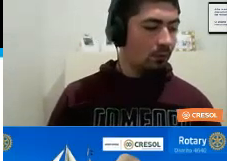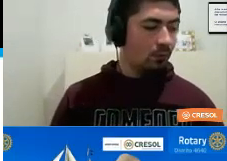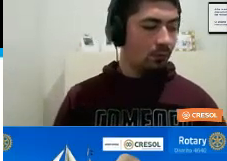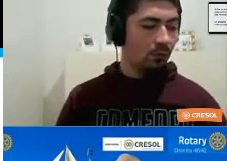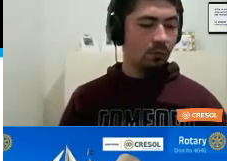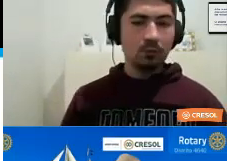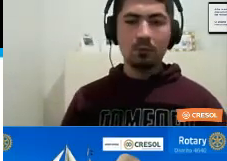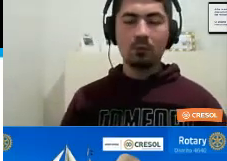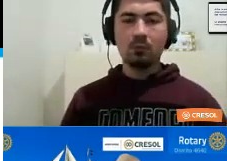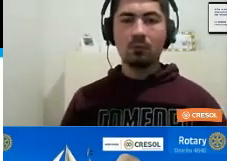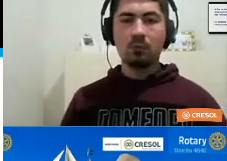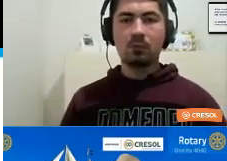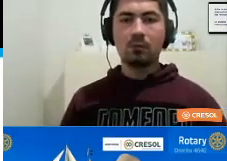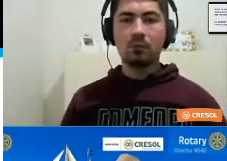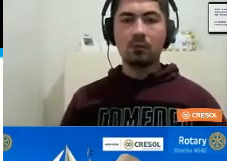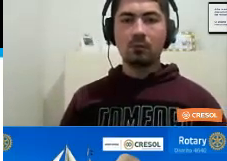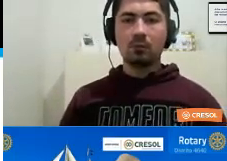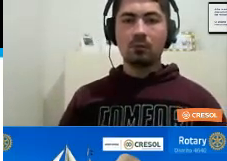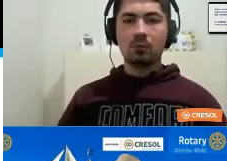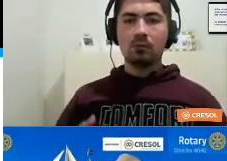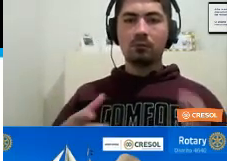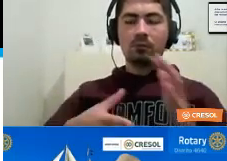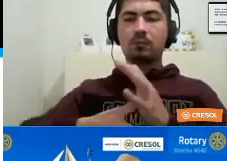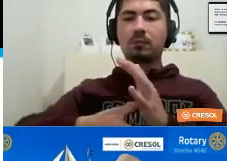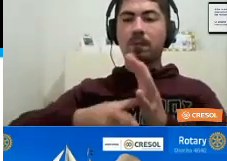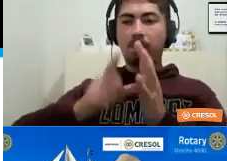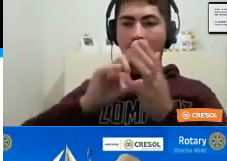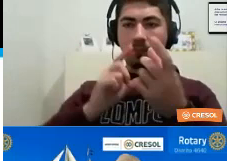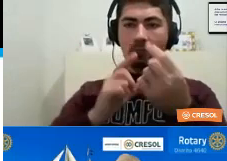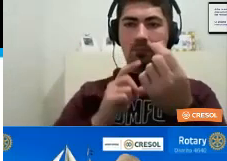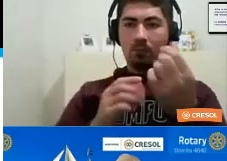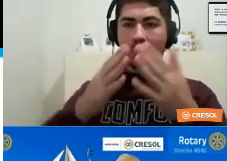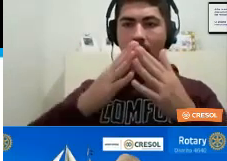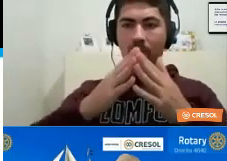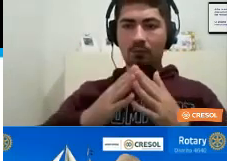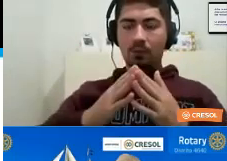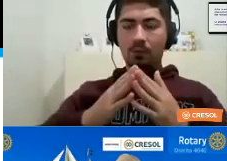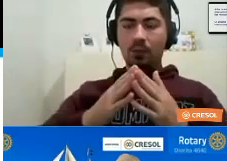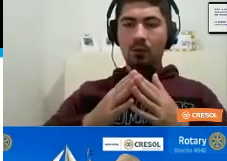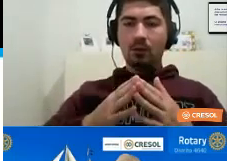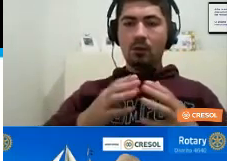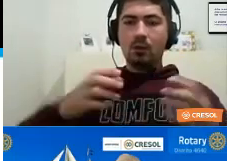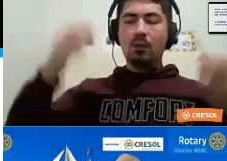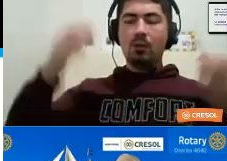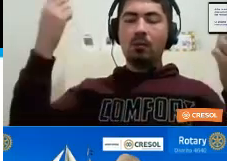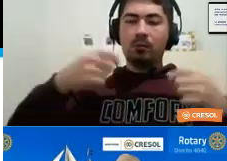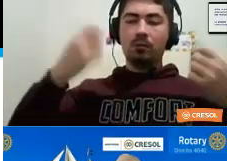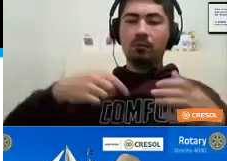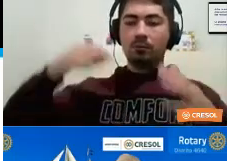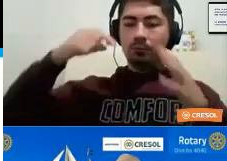Antes de um clube solicitar um subsídio, ele tem que primeiro fazer um levantamento das necessidades na